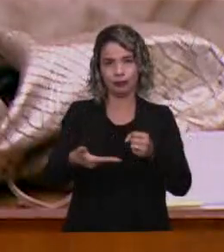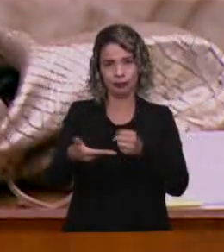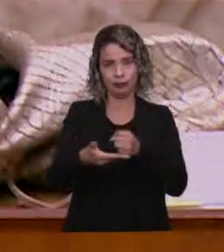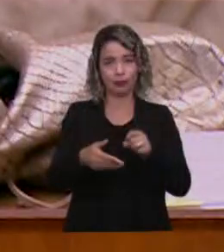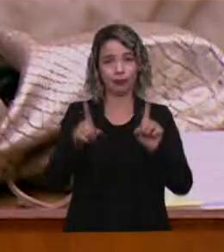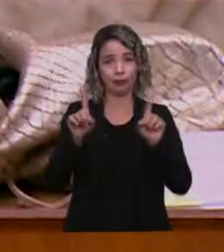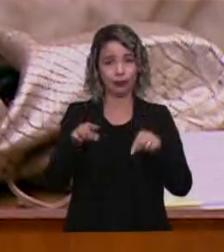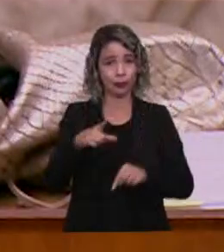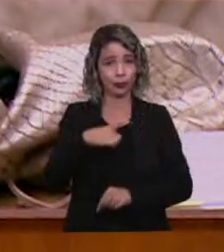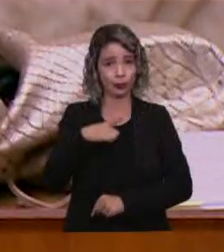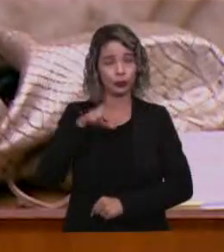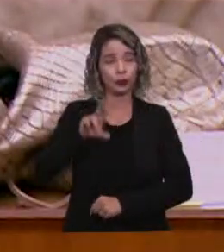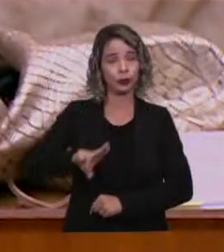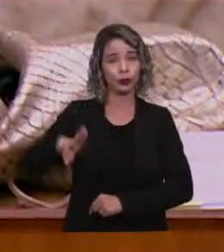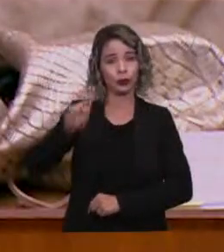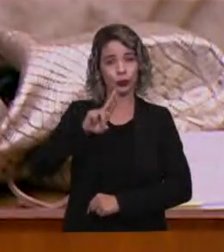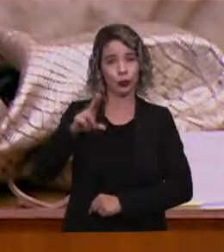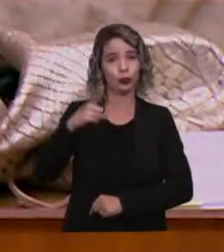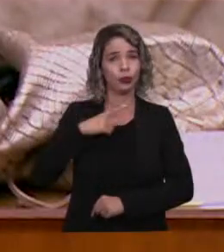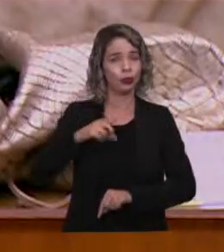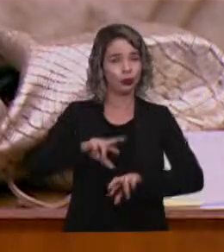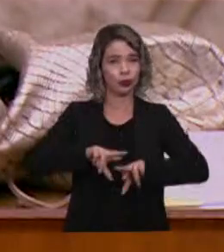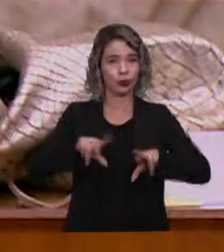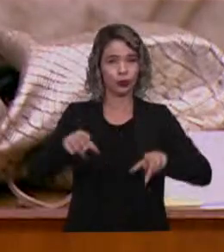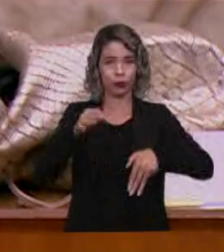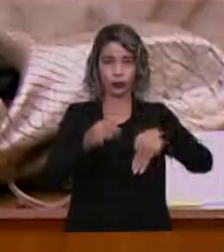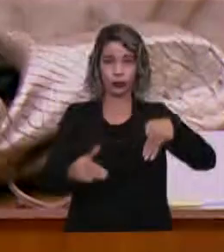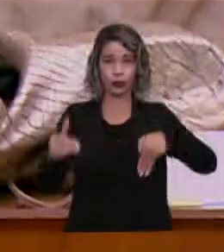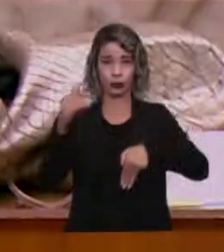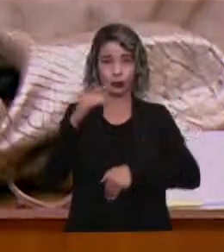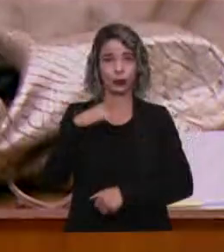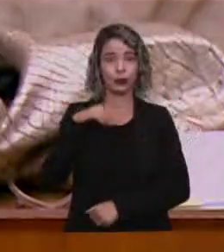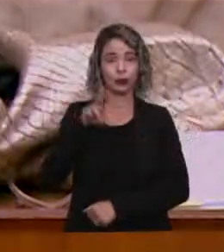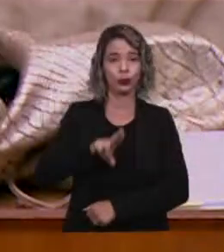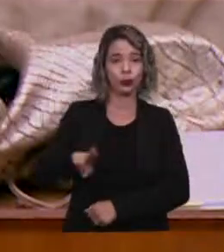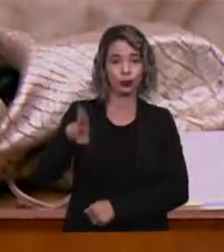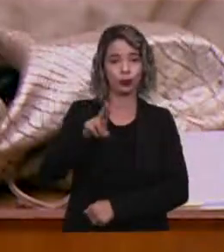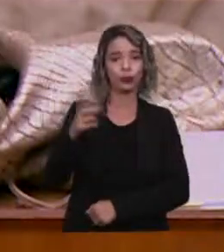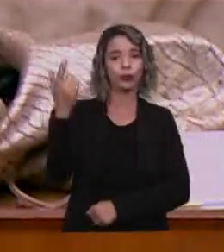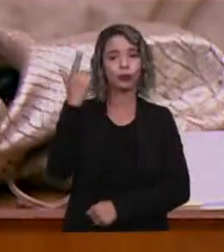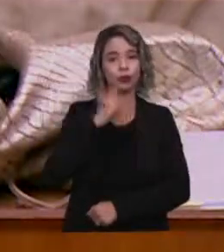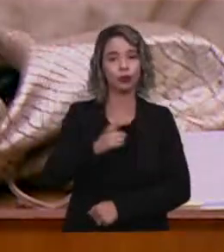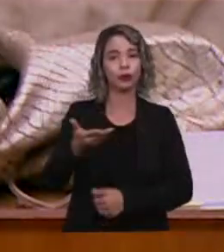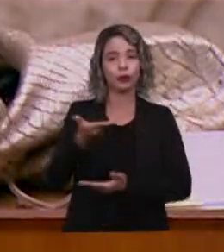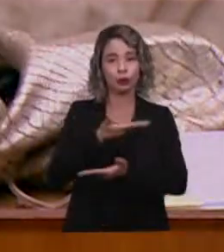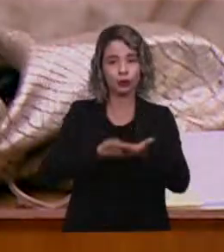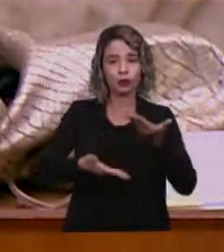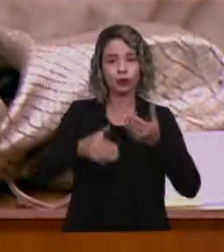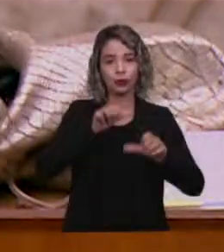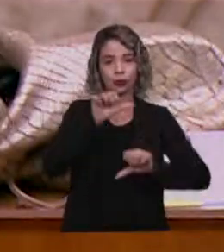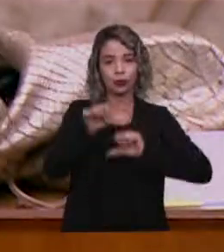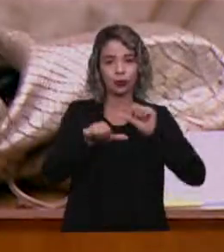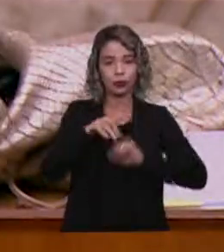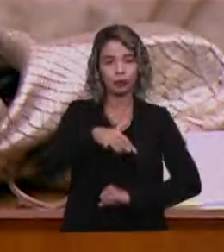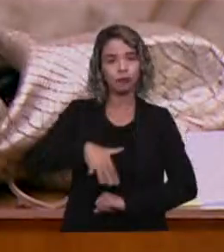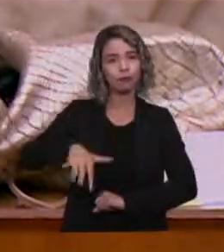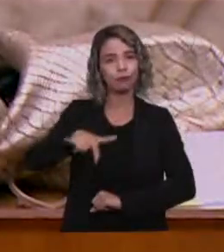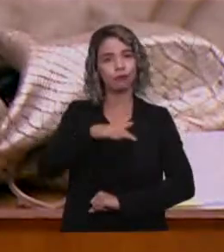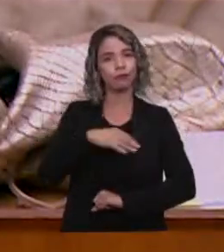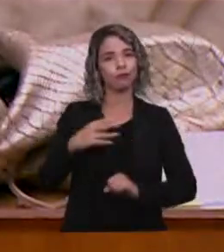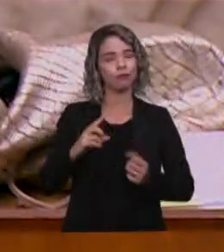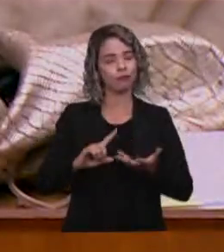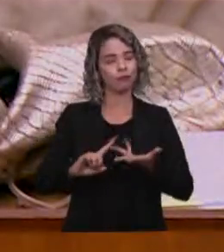né, utilizadas pelos diferentes ministros vão tornando o ambiente cada vez